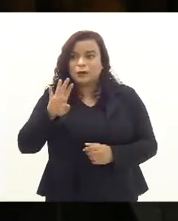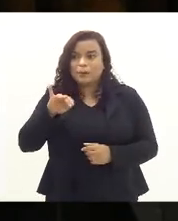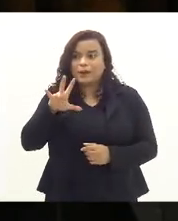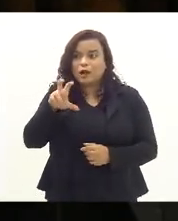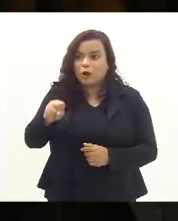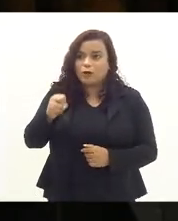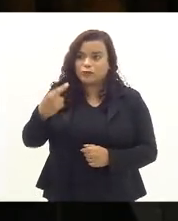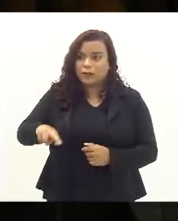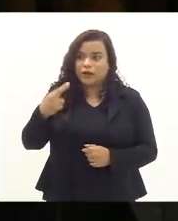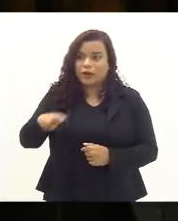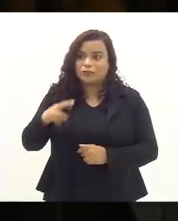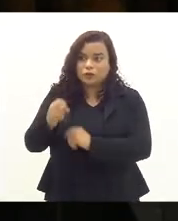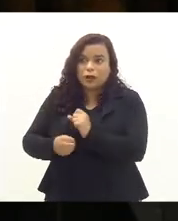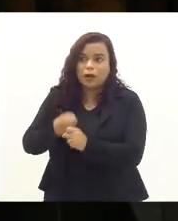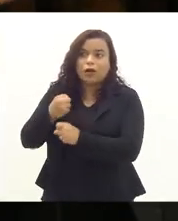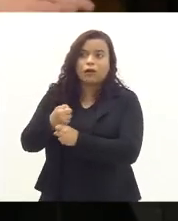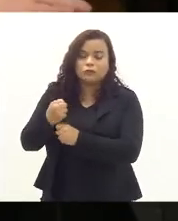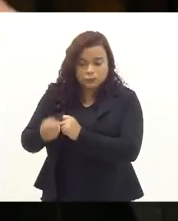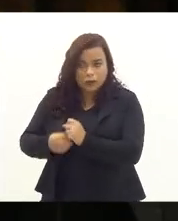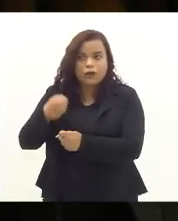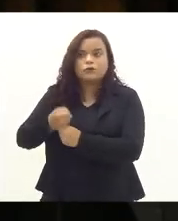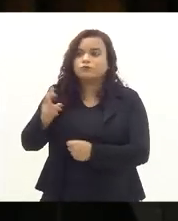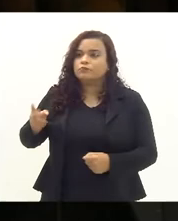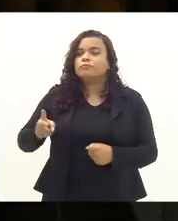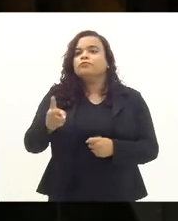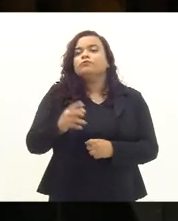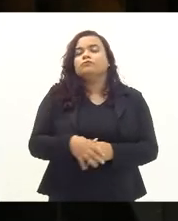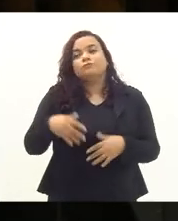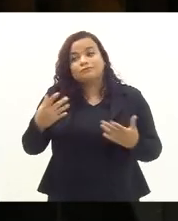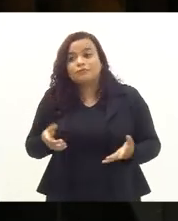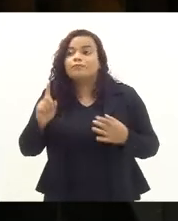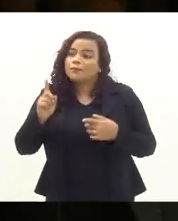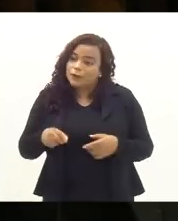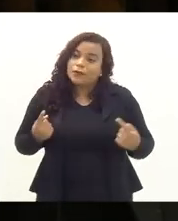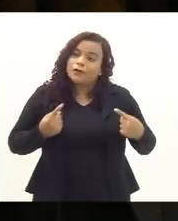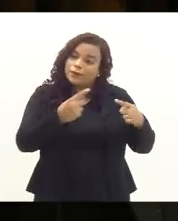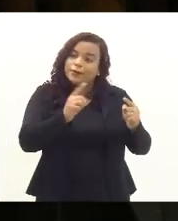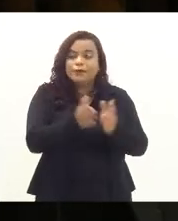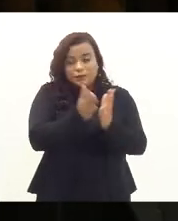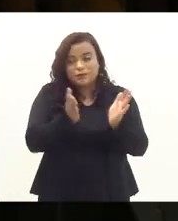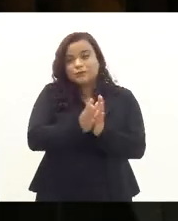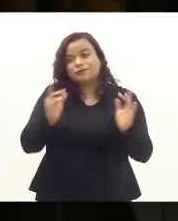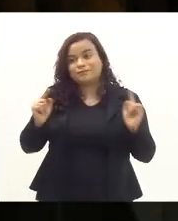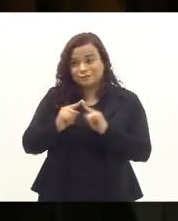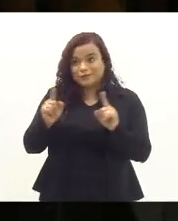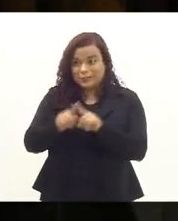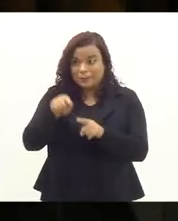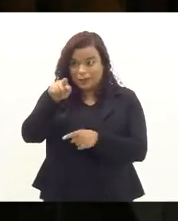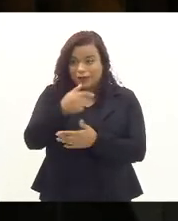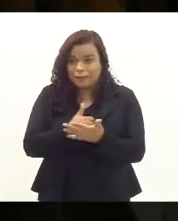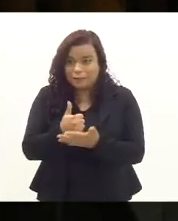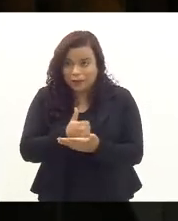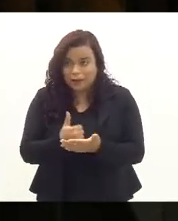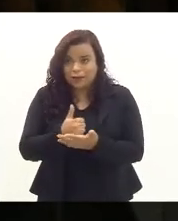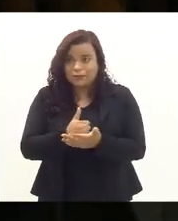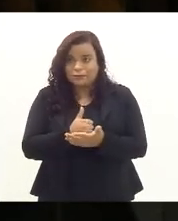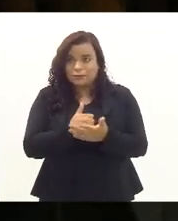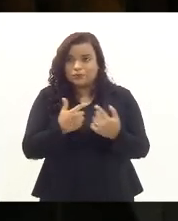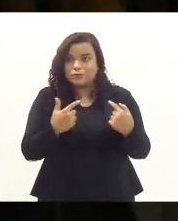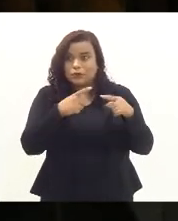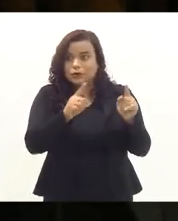à pobreza bom e nós vamos ver em seguida que esse eixo Deputado waldeck